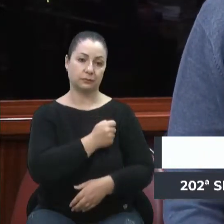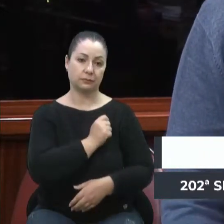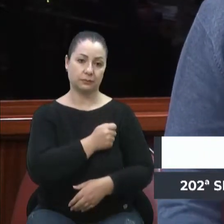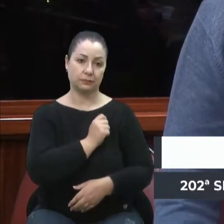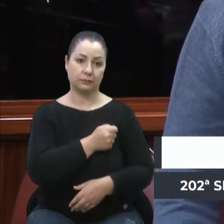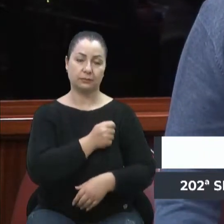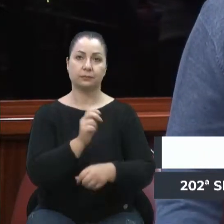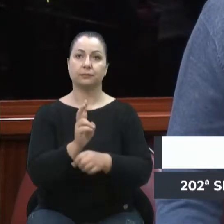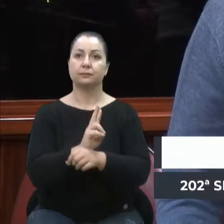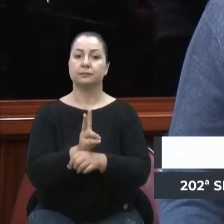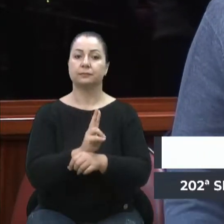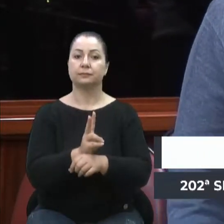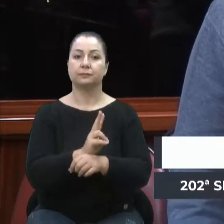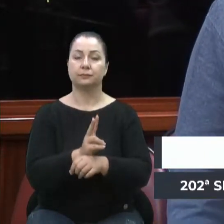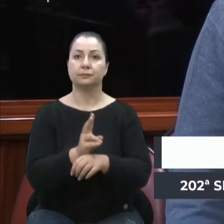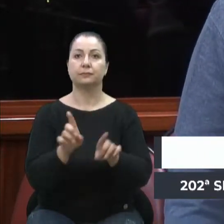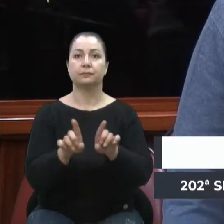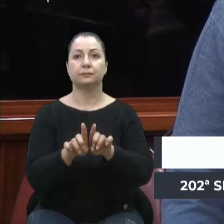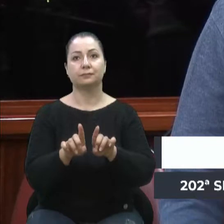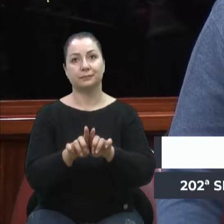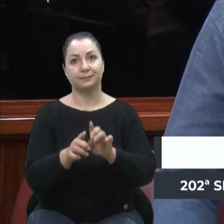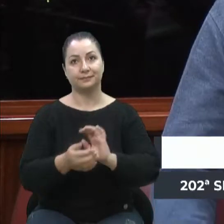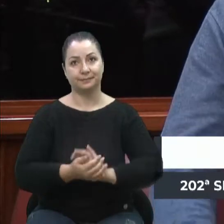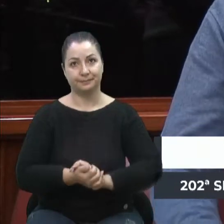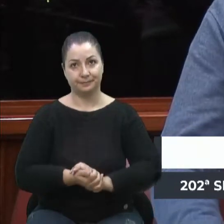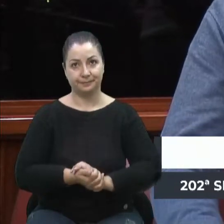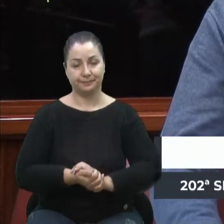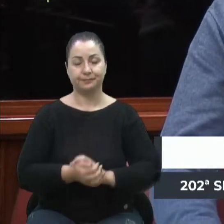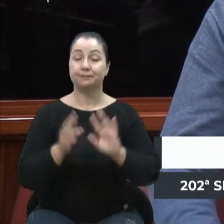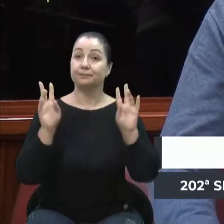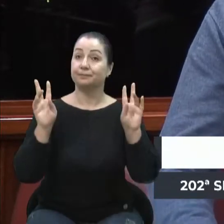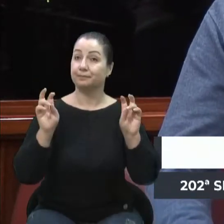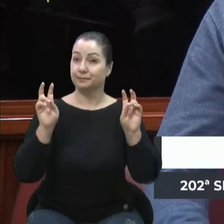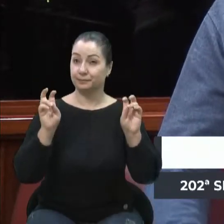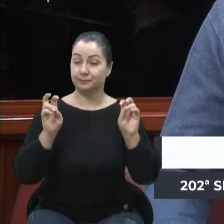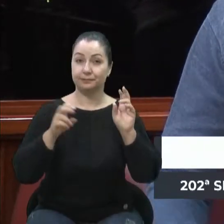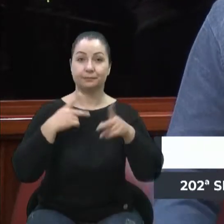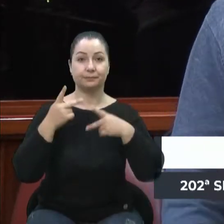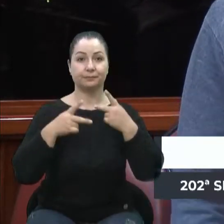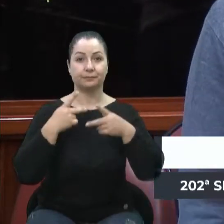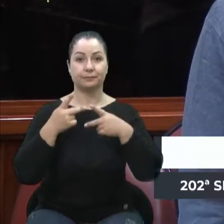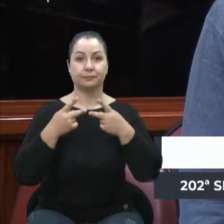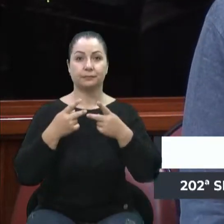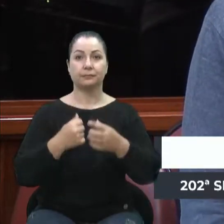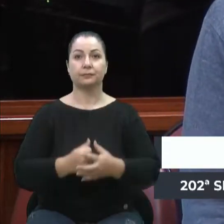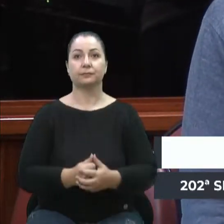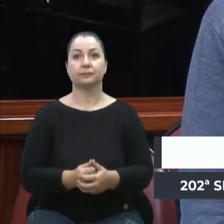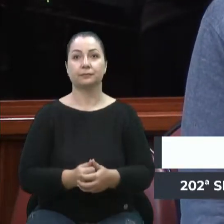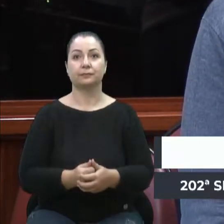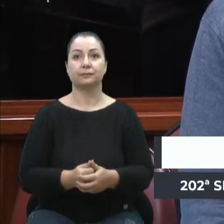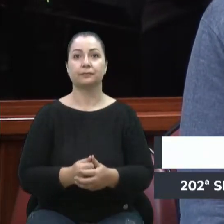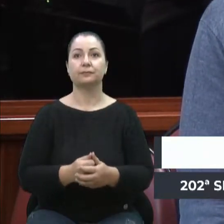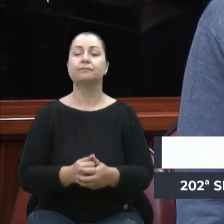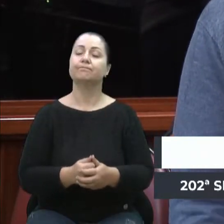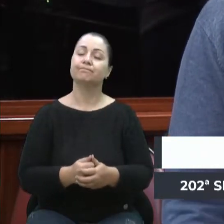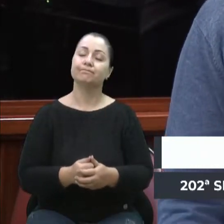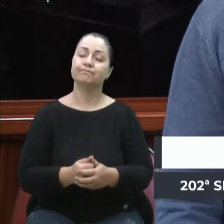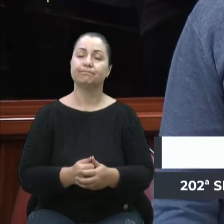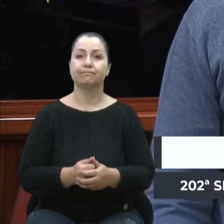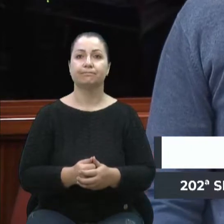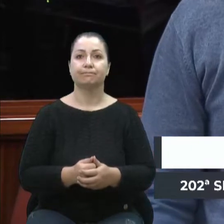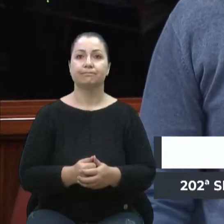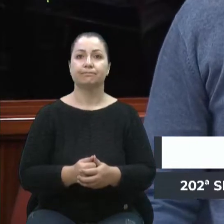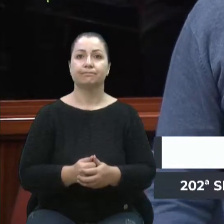né? A matéria apreciada em questão, ela vem no